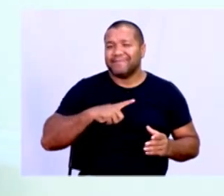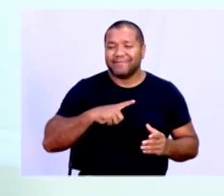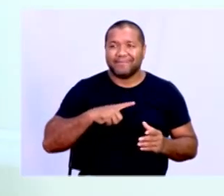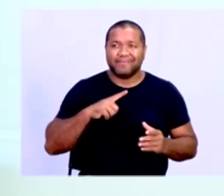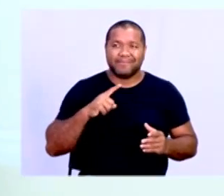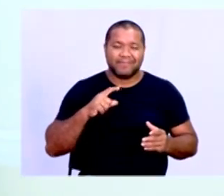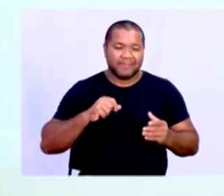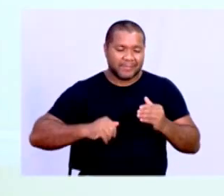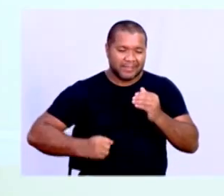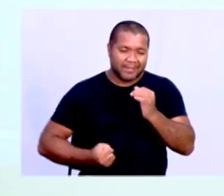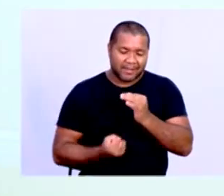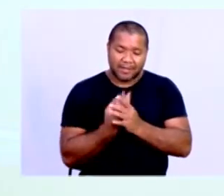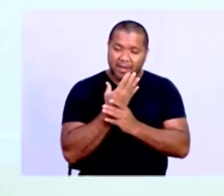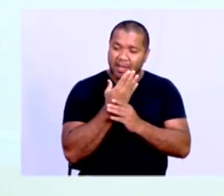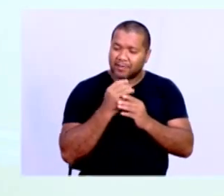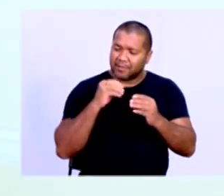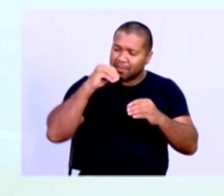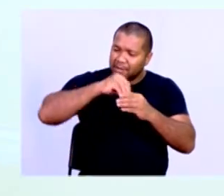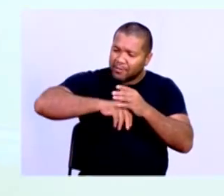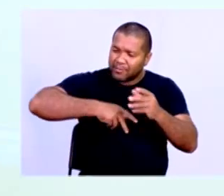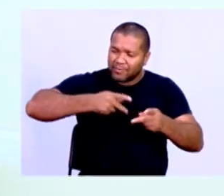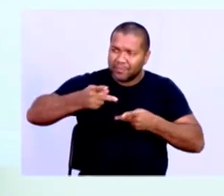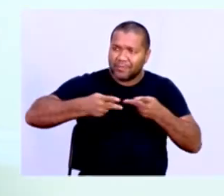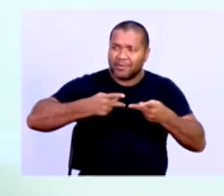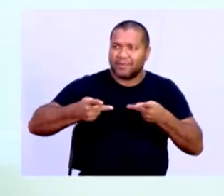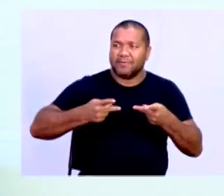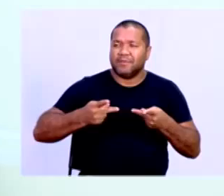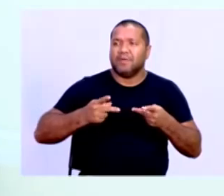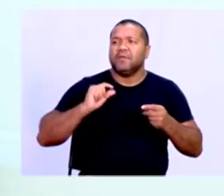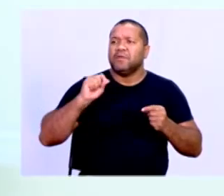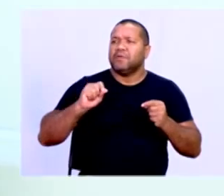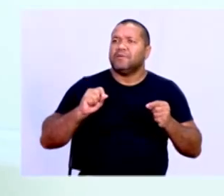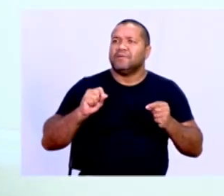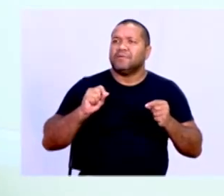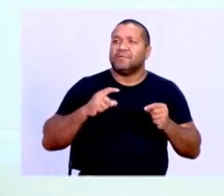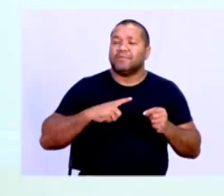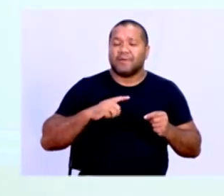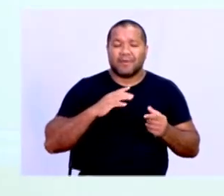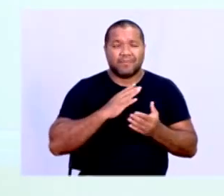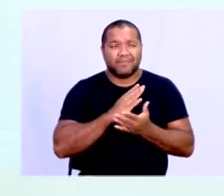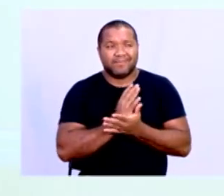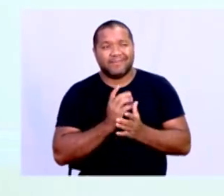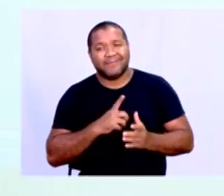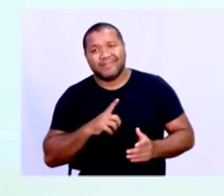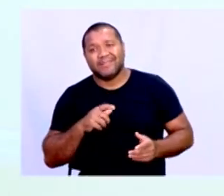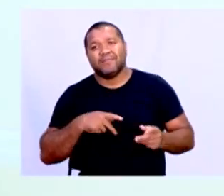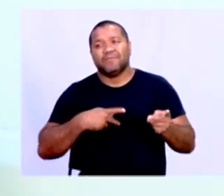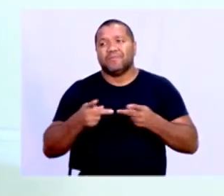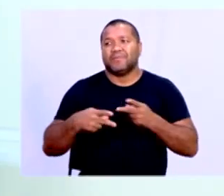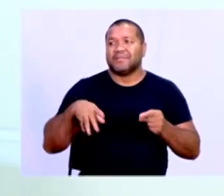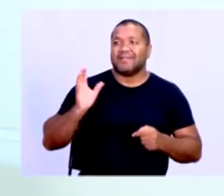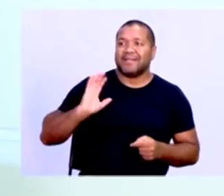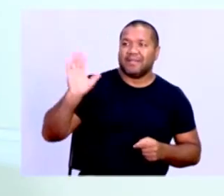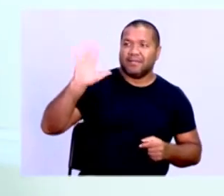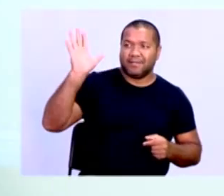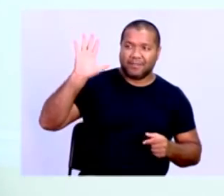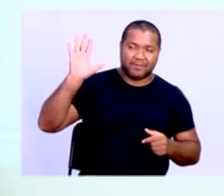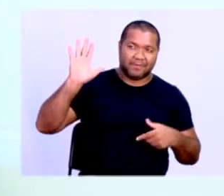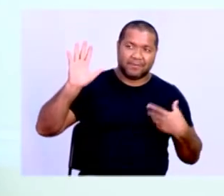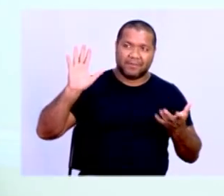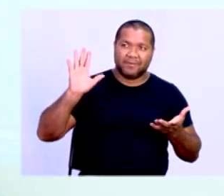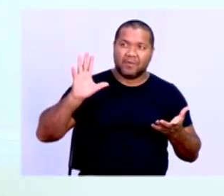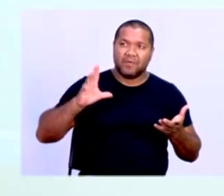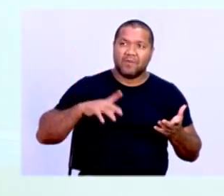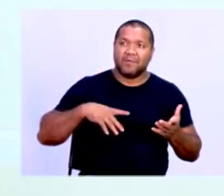serem desenvolvidas num projeto. Isso acabava deixando um projeto mais caro, deixava o projeto